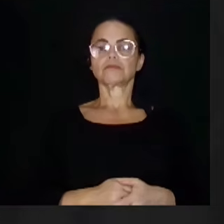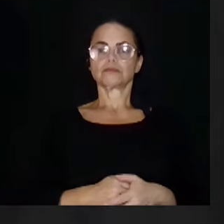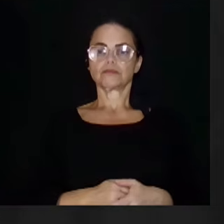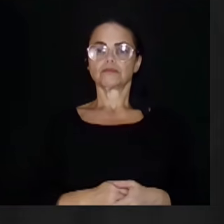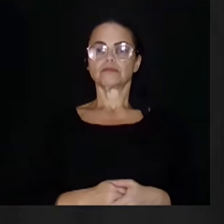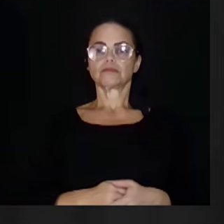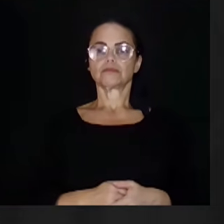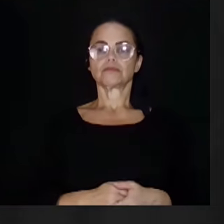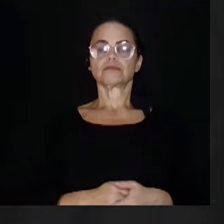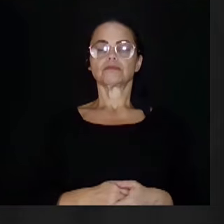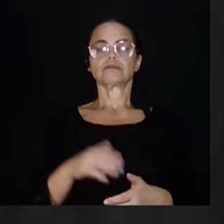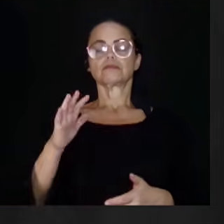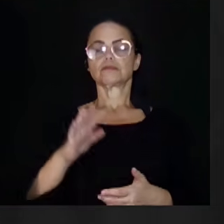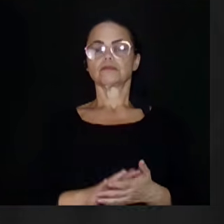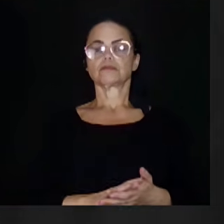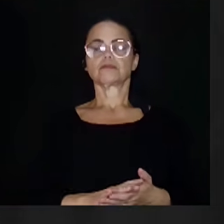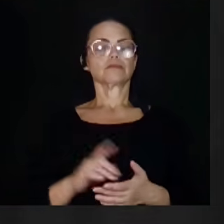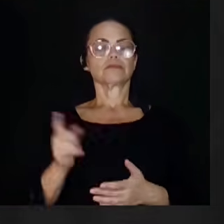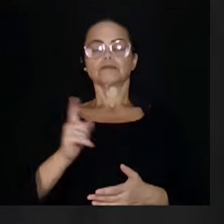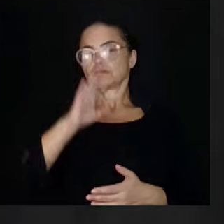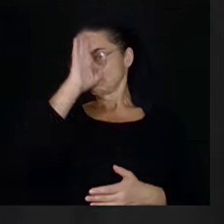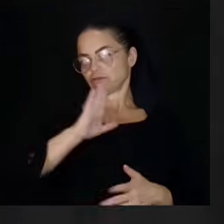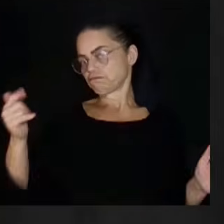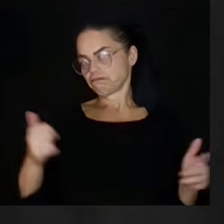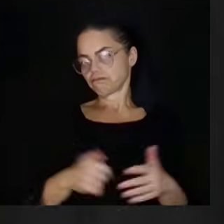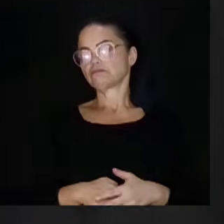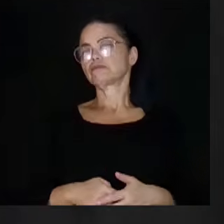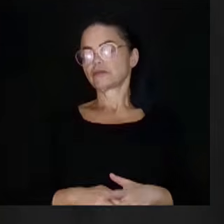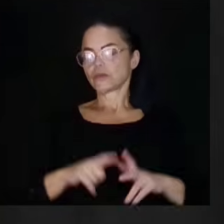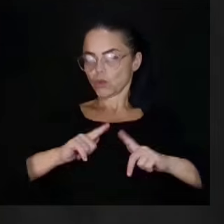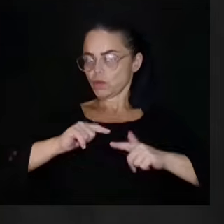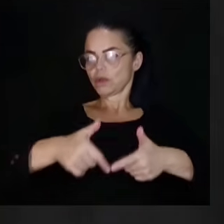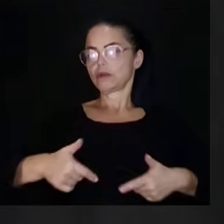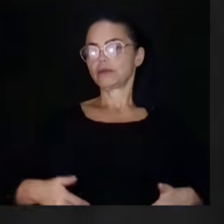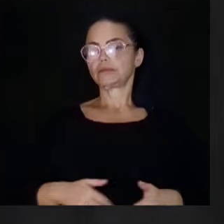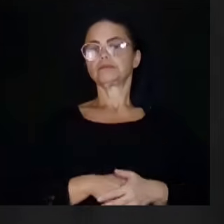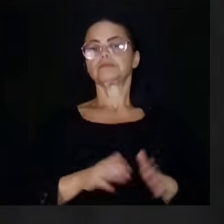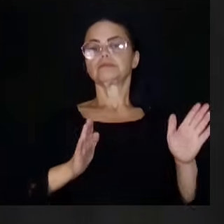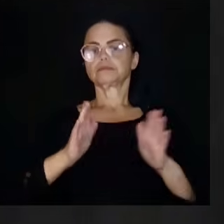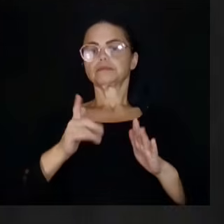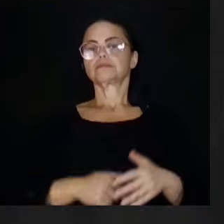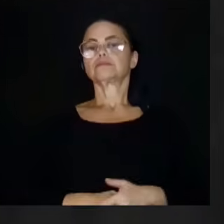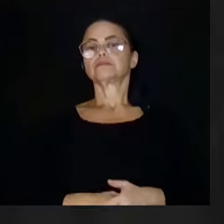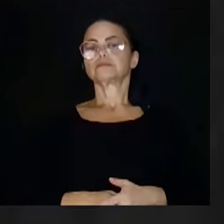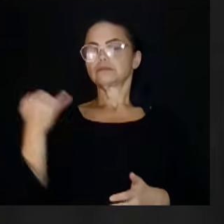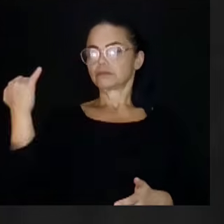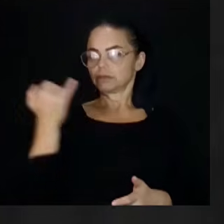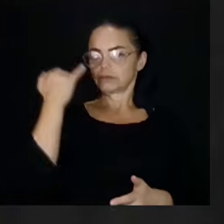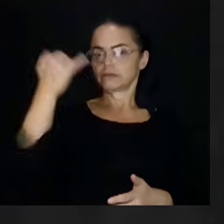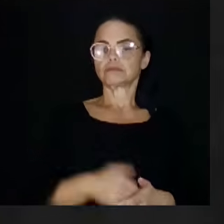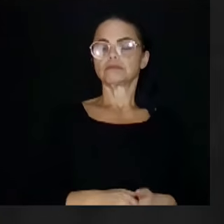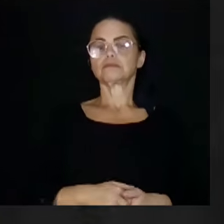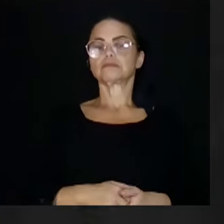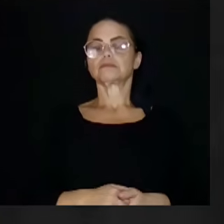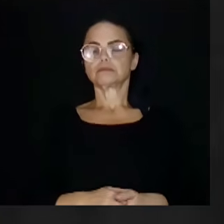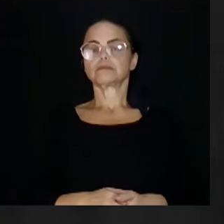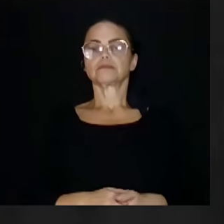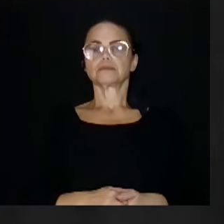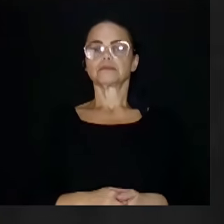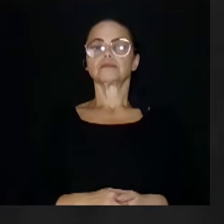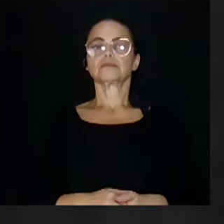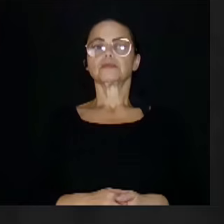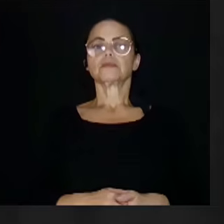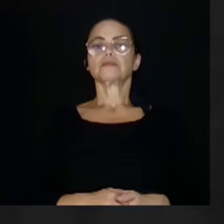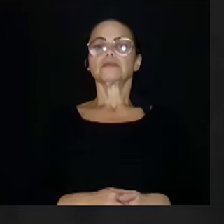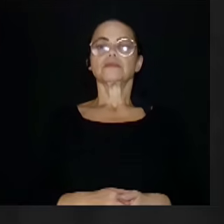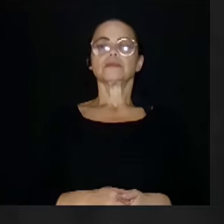Nada né? é de graça. E, então, esse momento foi um momento muito importante, eu acho que ali foi aonde virou a